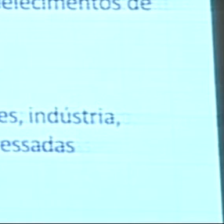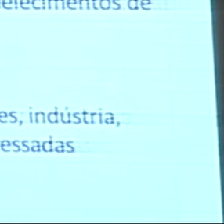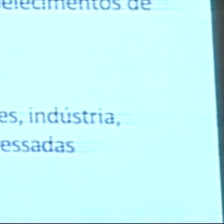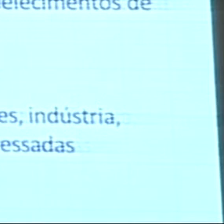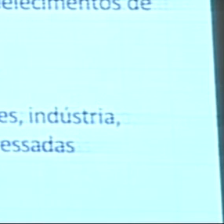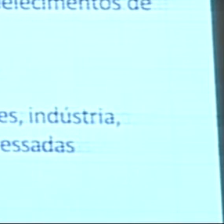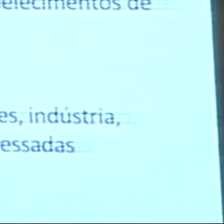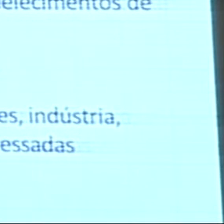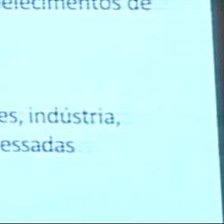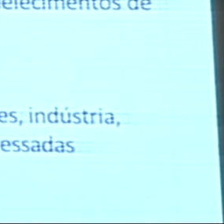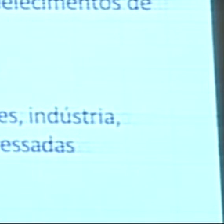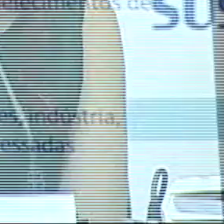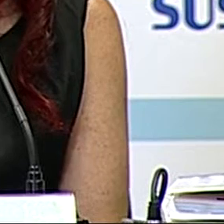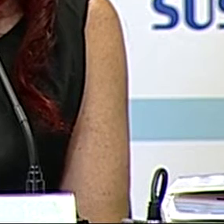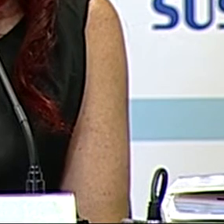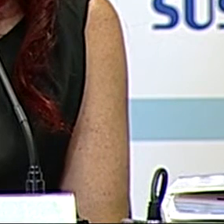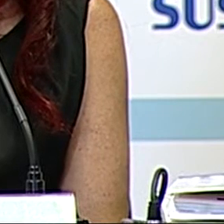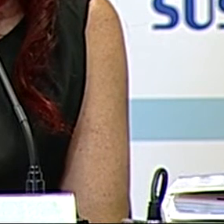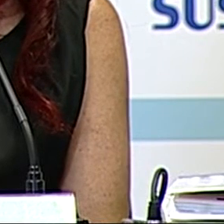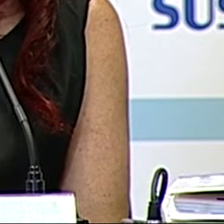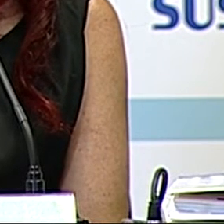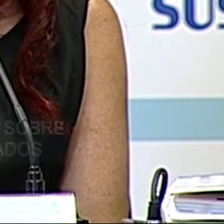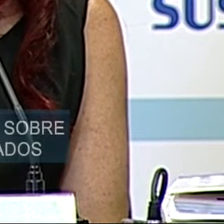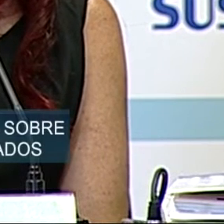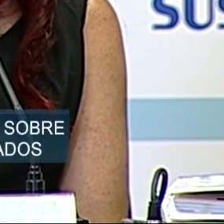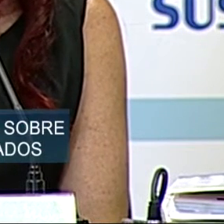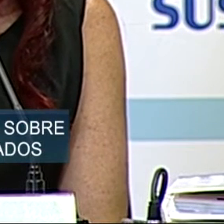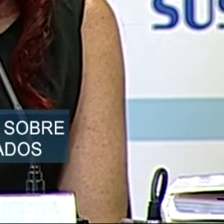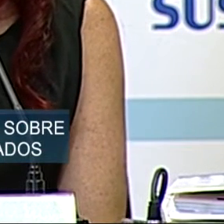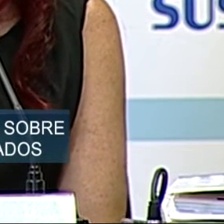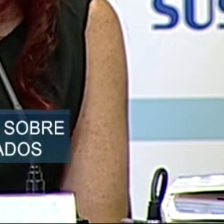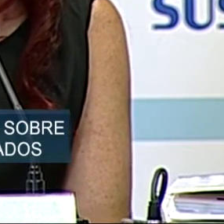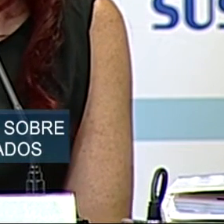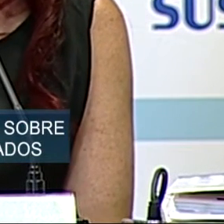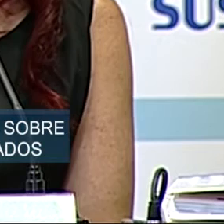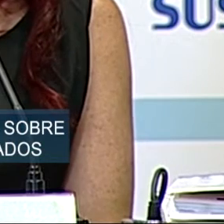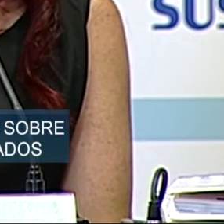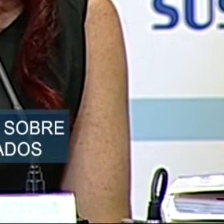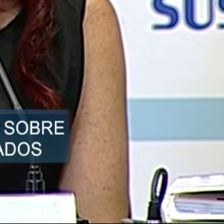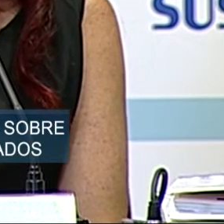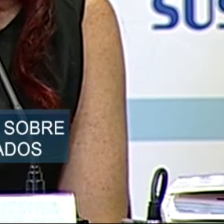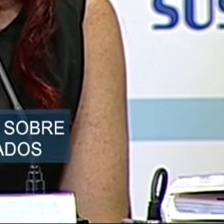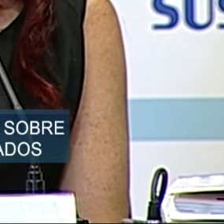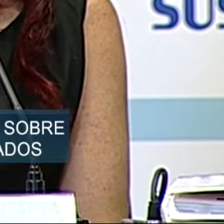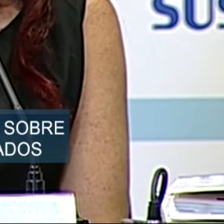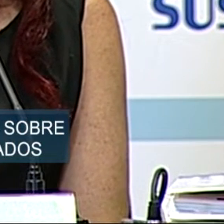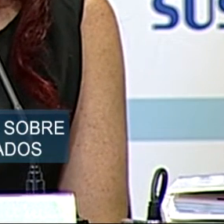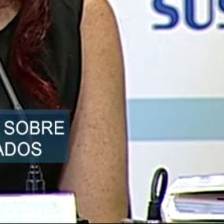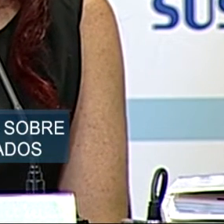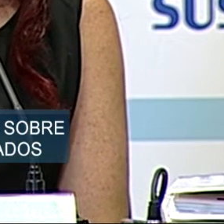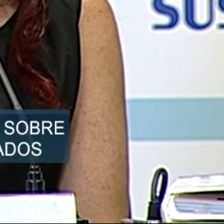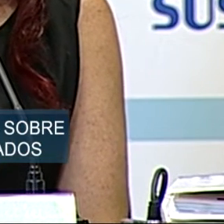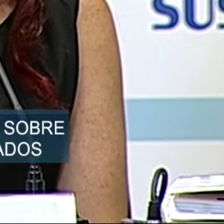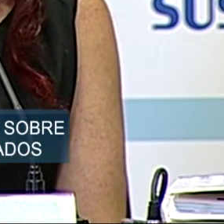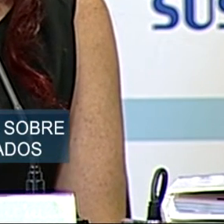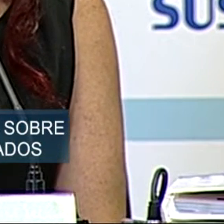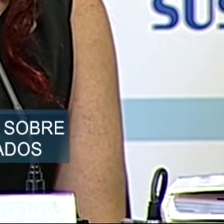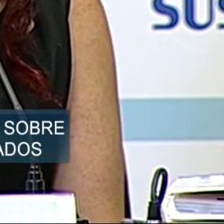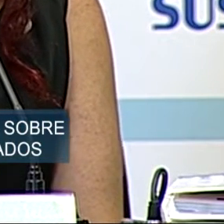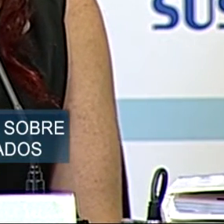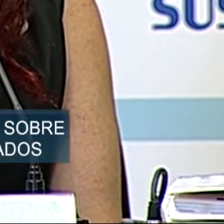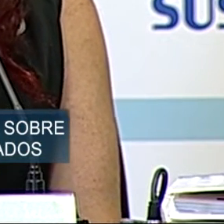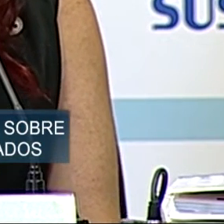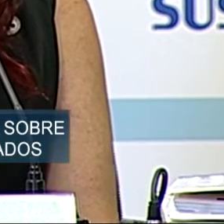do Ministério da Saúde e da Anvisa relacionadas à rotulagem nutricional, ao estimular a população a observar